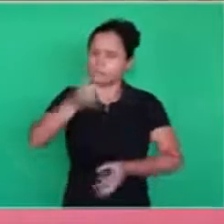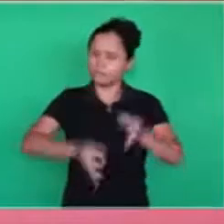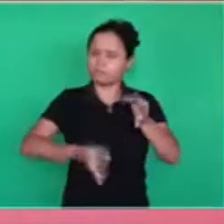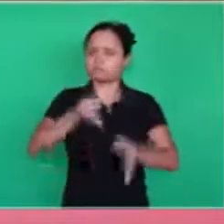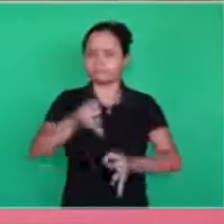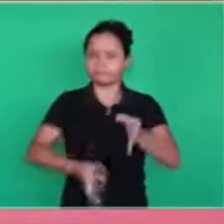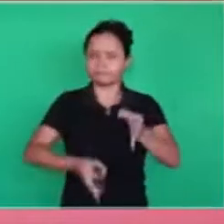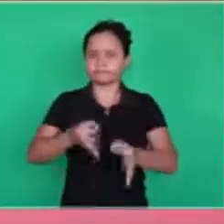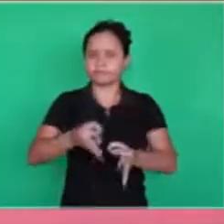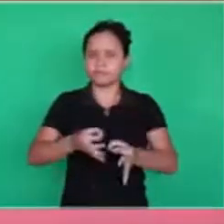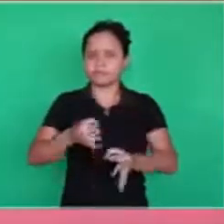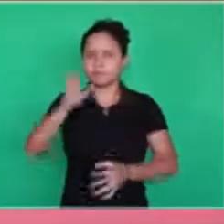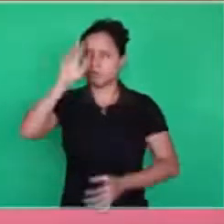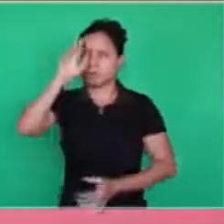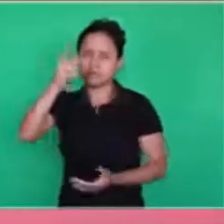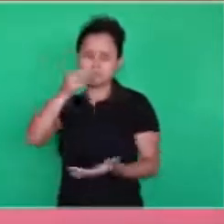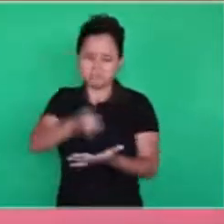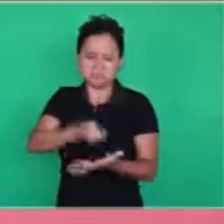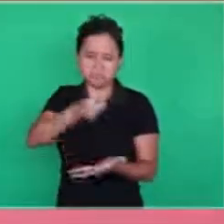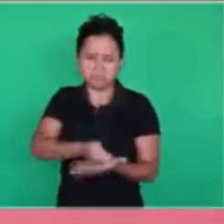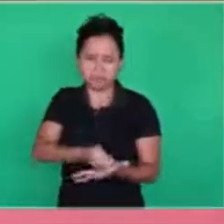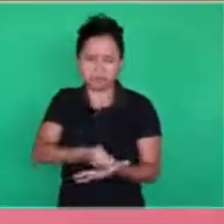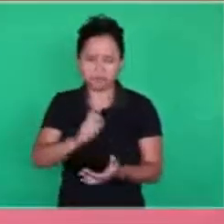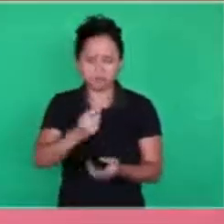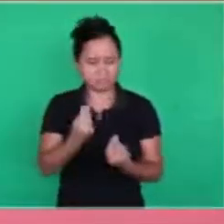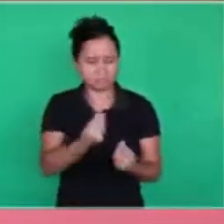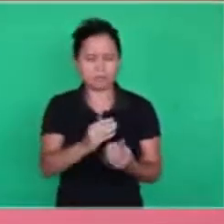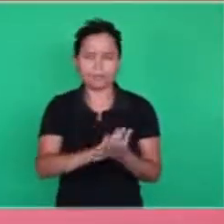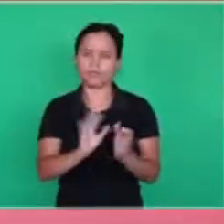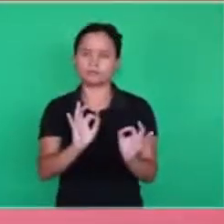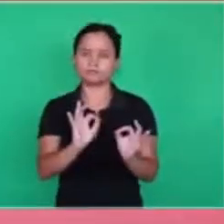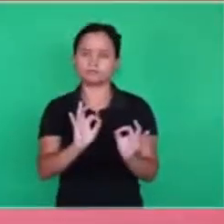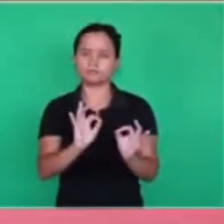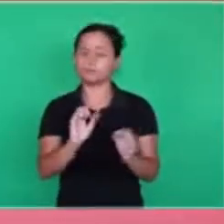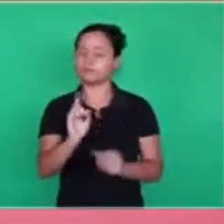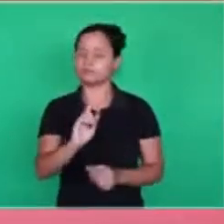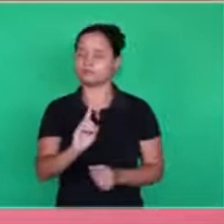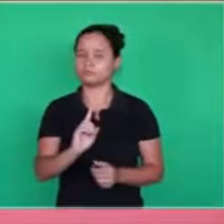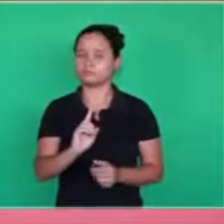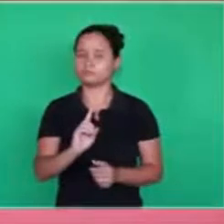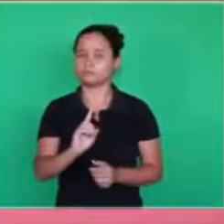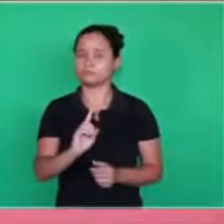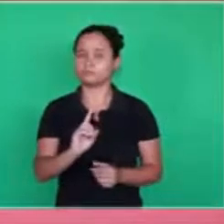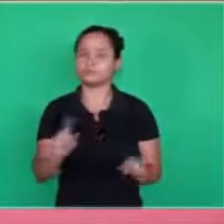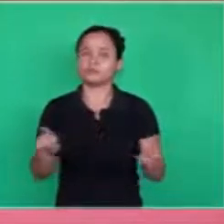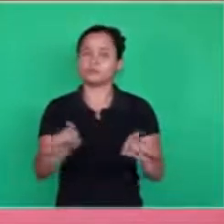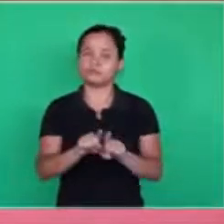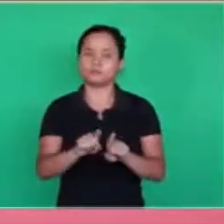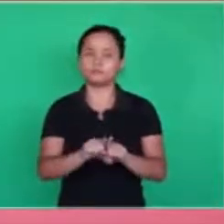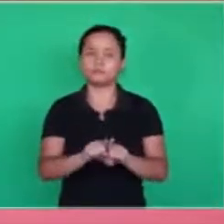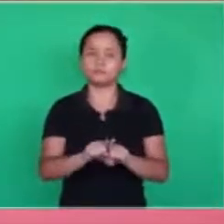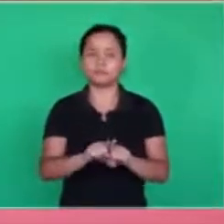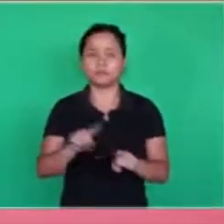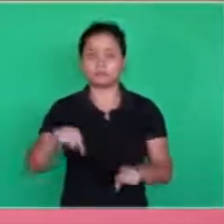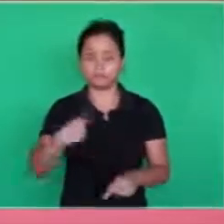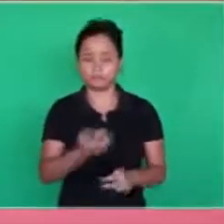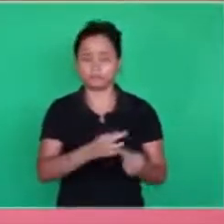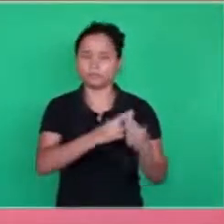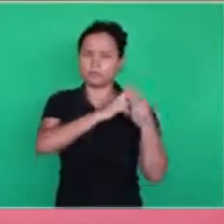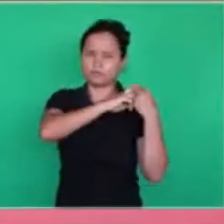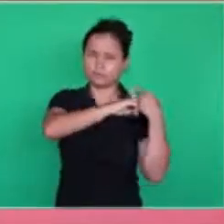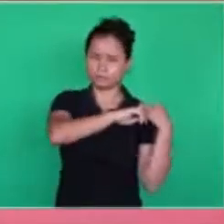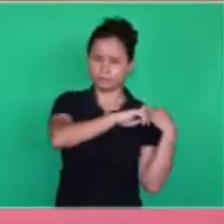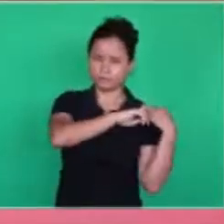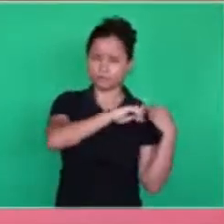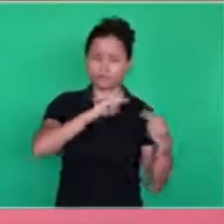aquilo que ele não deu. Por outro lado, nós temos uma responsabilidade com